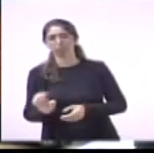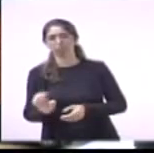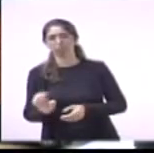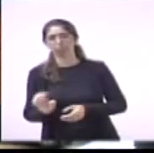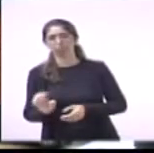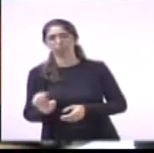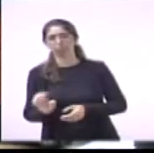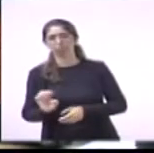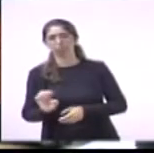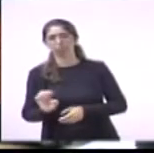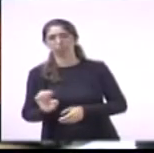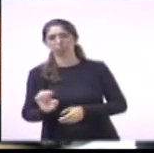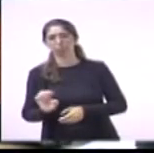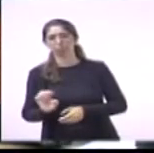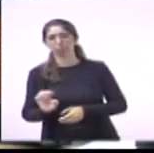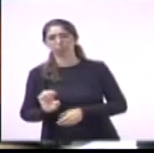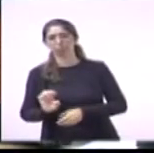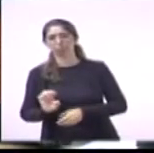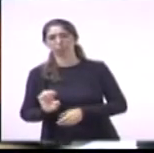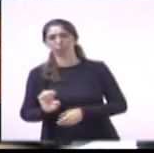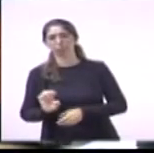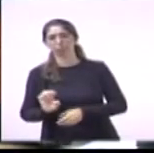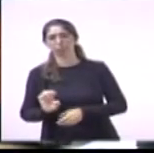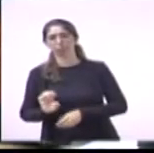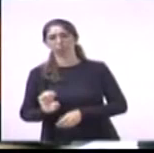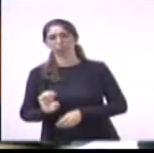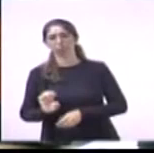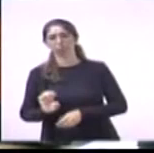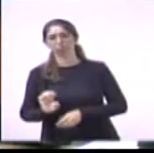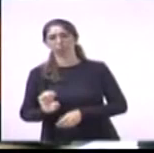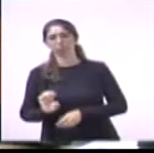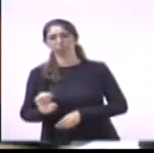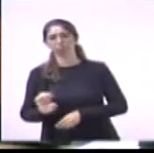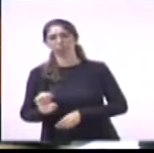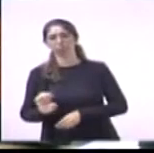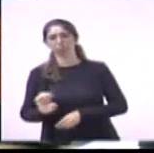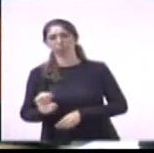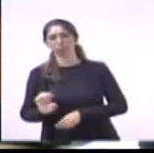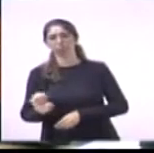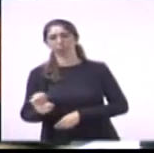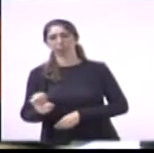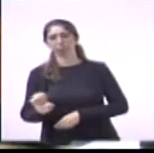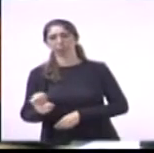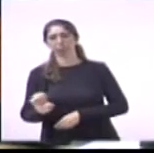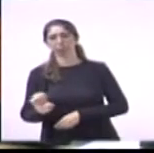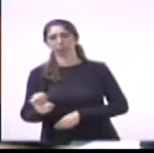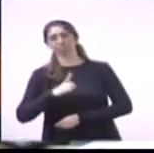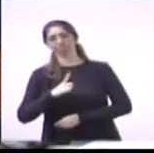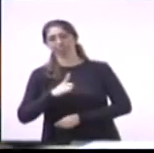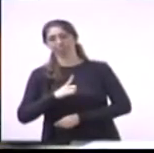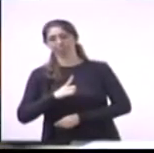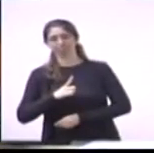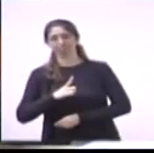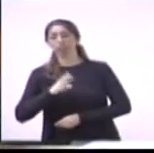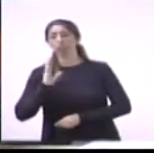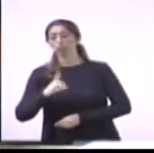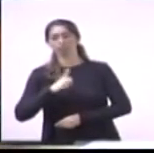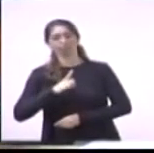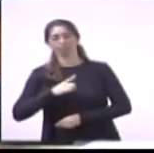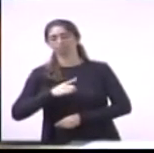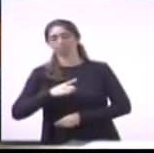escolha, isso não é opção sexual, isso se manifesta no indivíduo, o